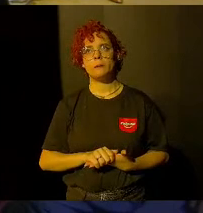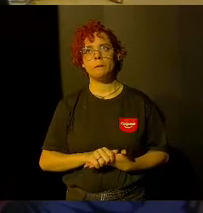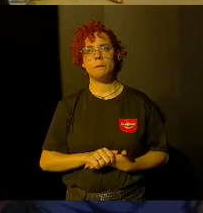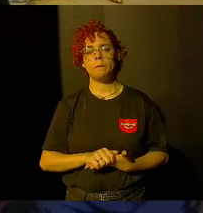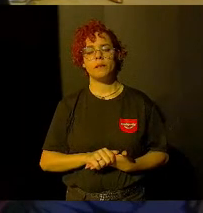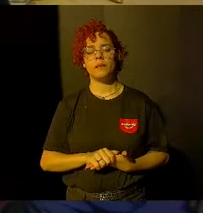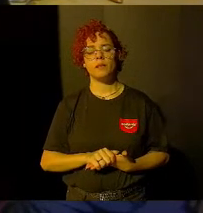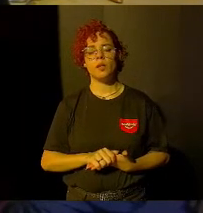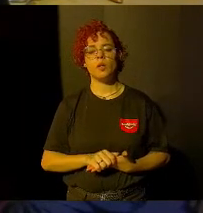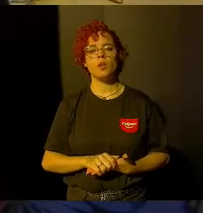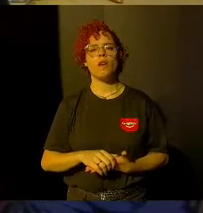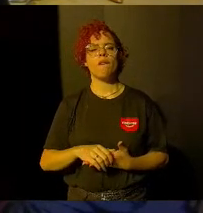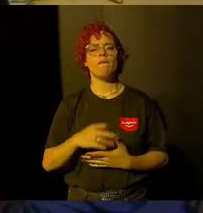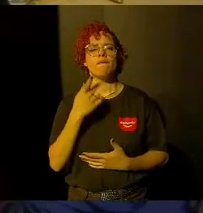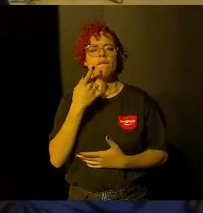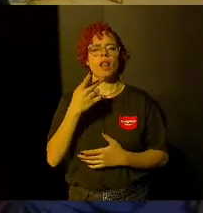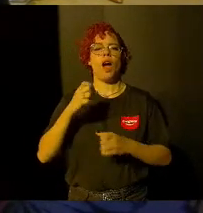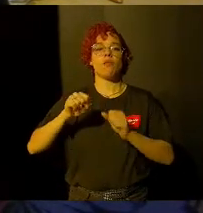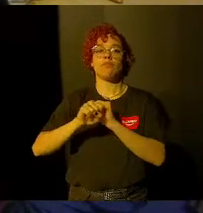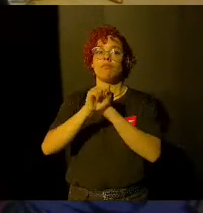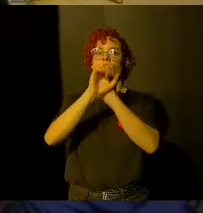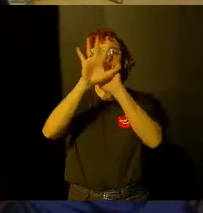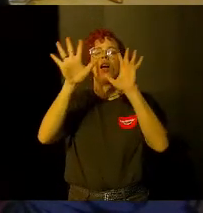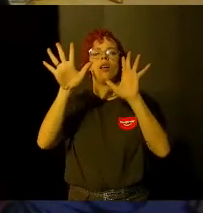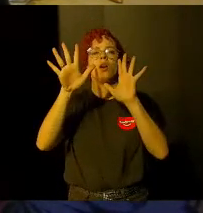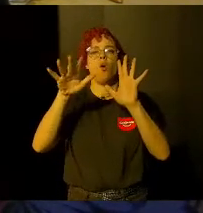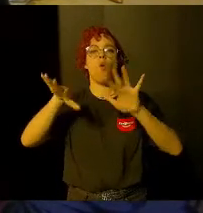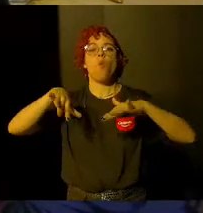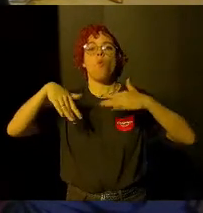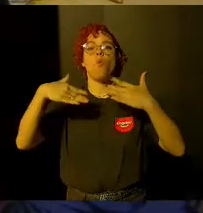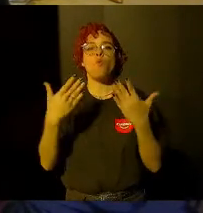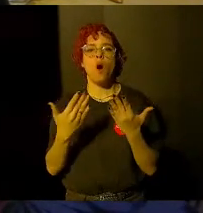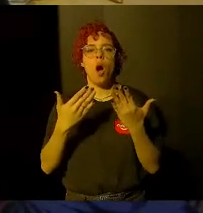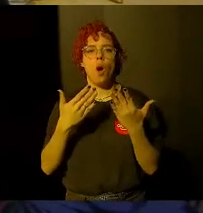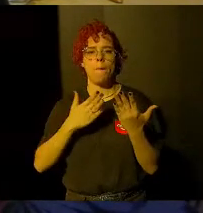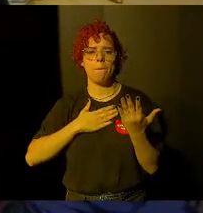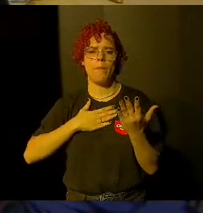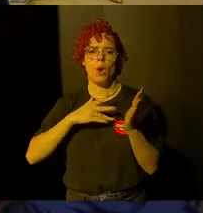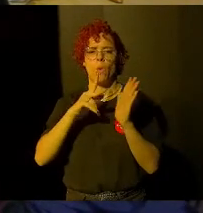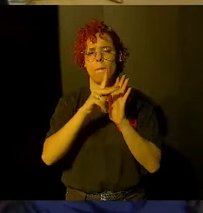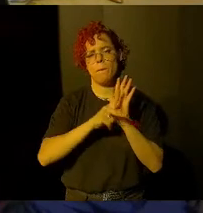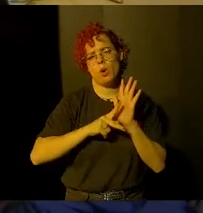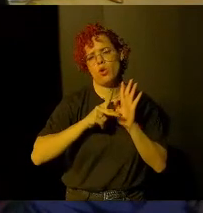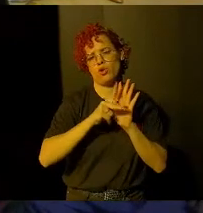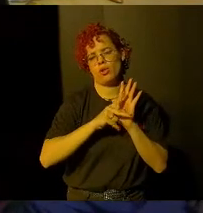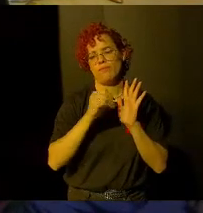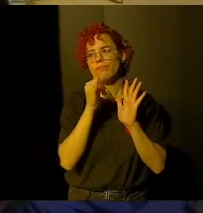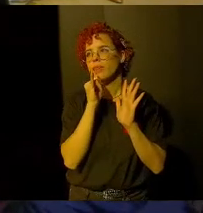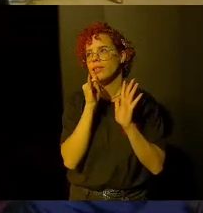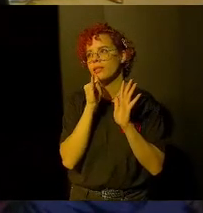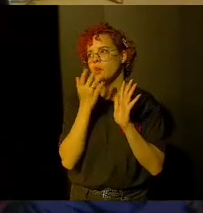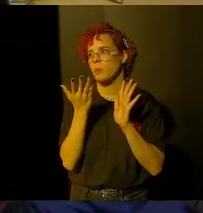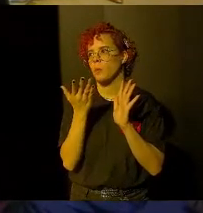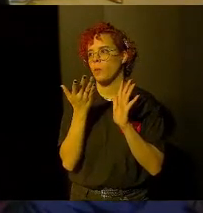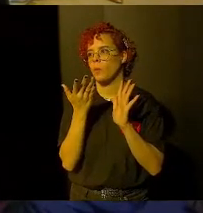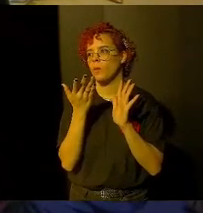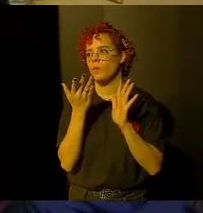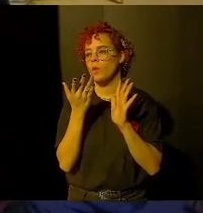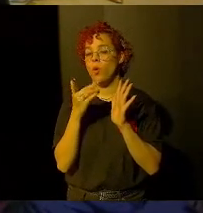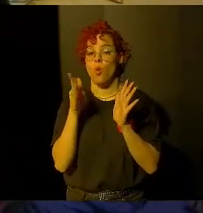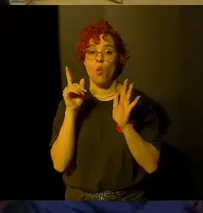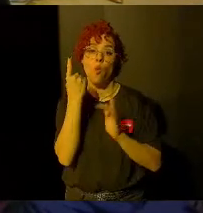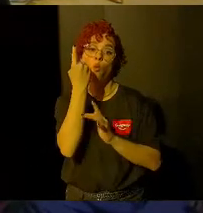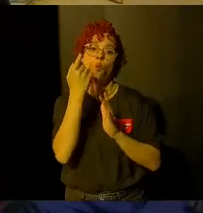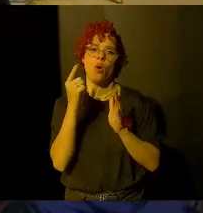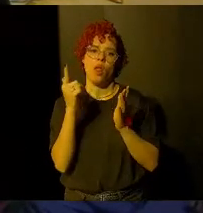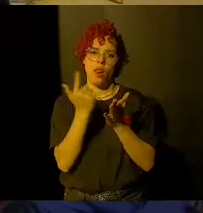mencionar com clareza Quais foram os meus projetos por exemplo para um livro específico